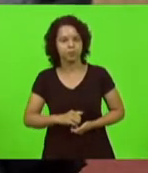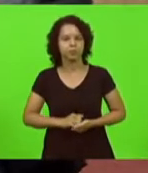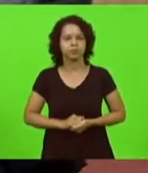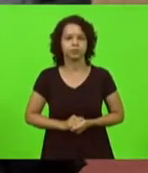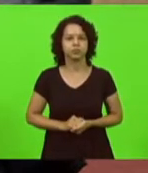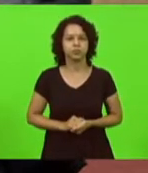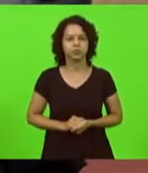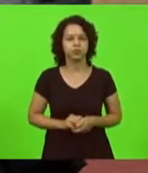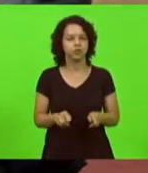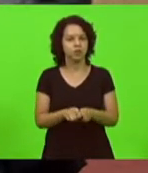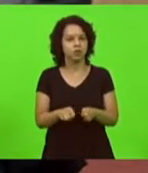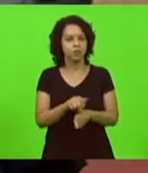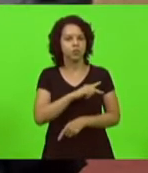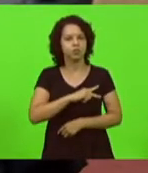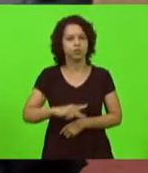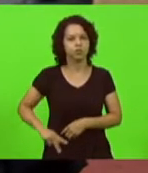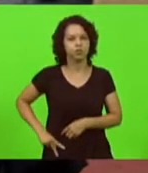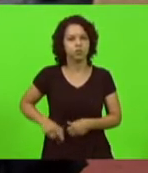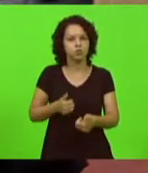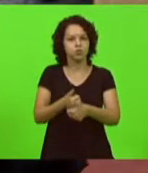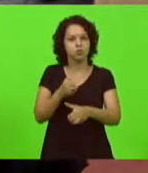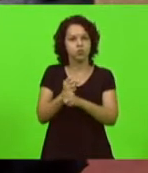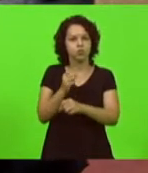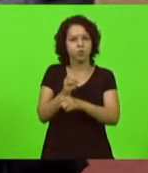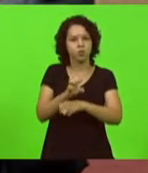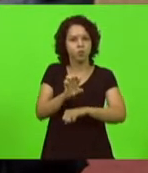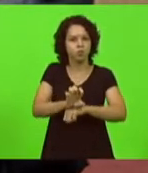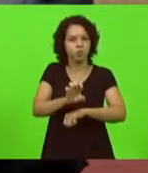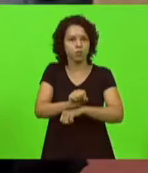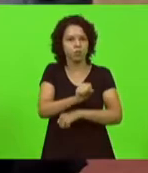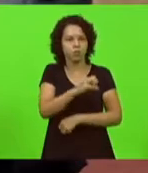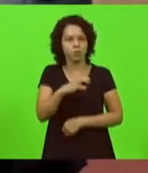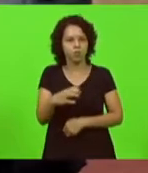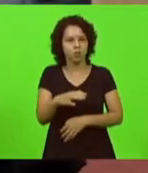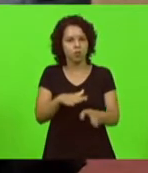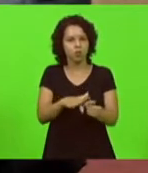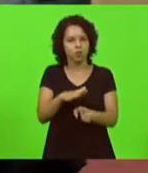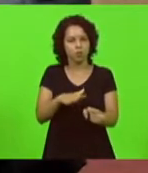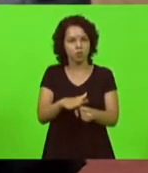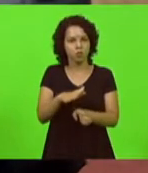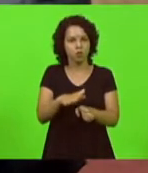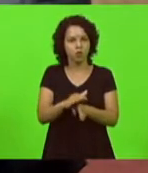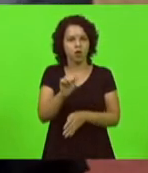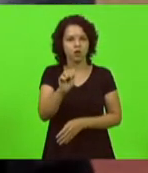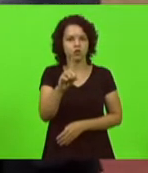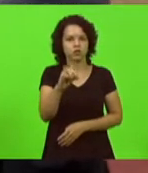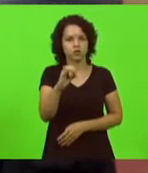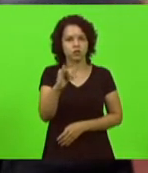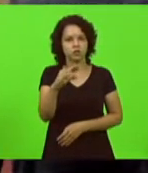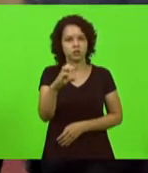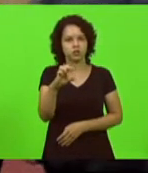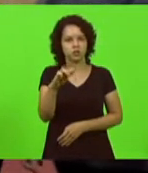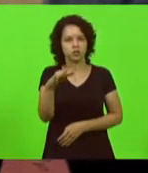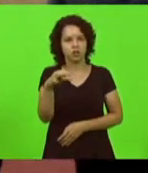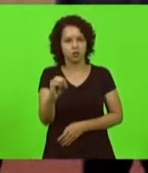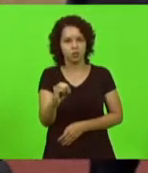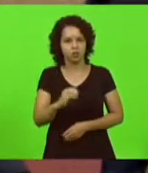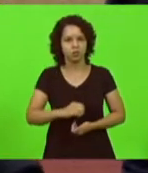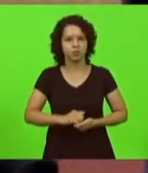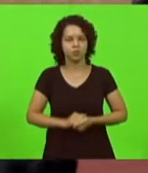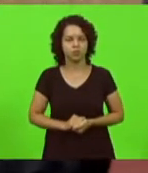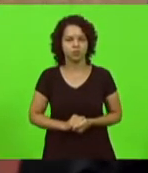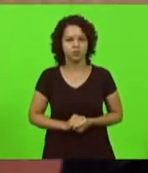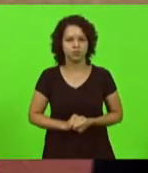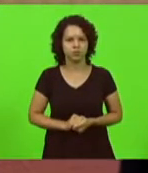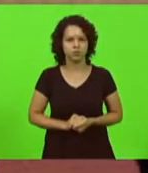presidente do Tribunal de Contas do Estado de Santa Catarina, o senhor conselheiro Adircélio de Moraes Ferreira Júnior,